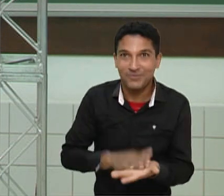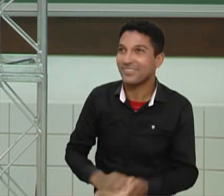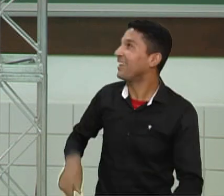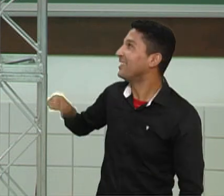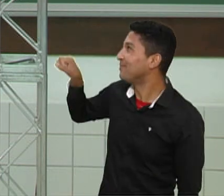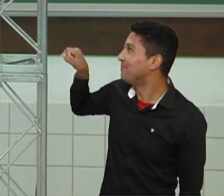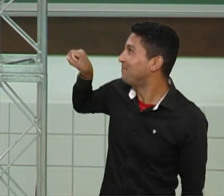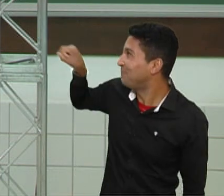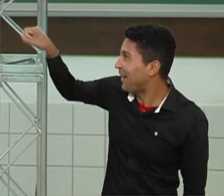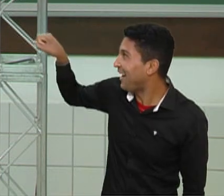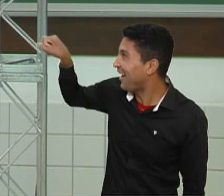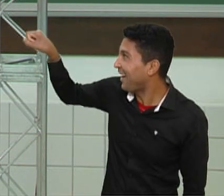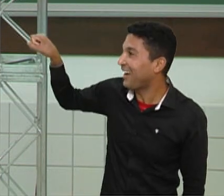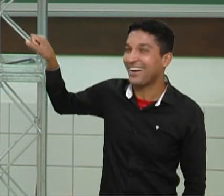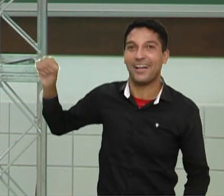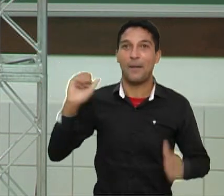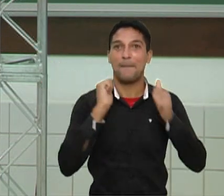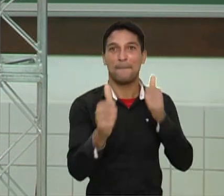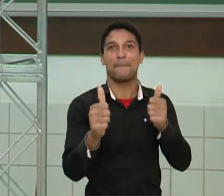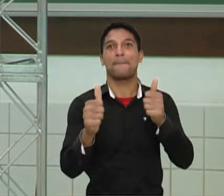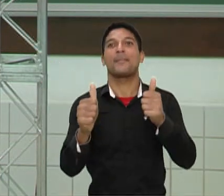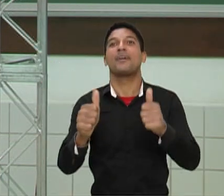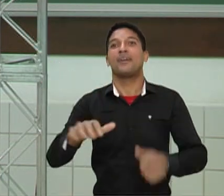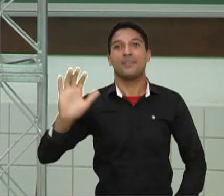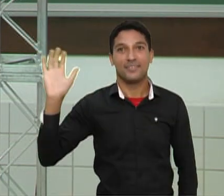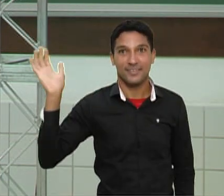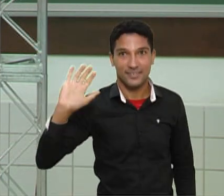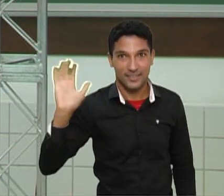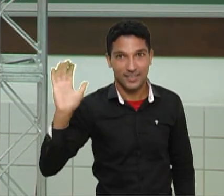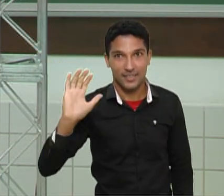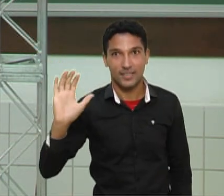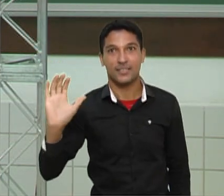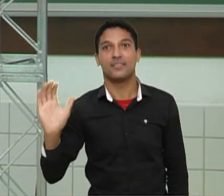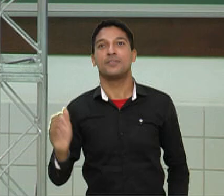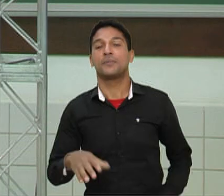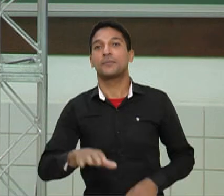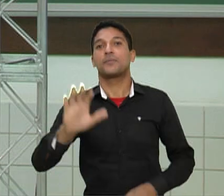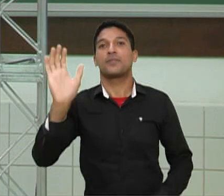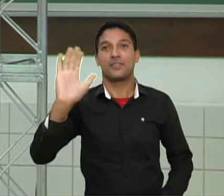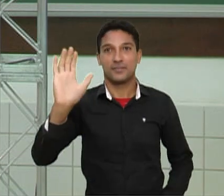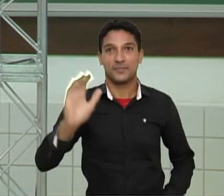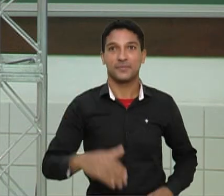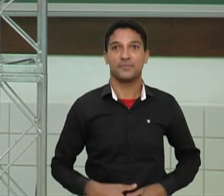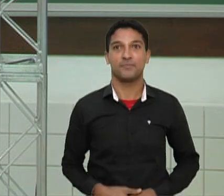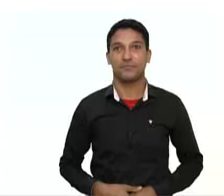Isaías. Toca aqui, Isaías! Valeu, galera! Um beijo do coração, fiquem com Deus.